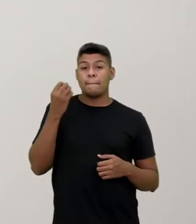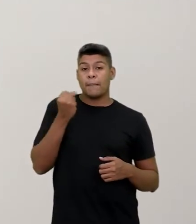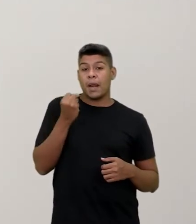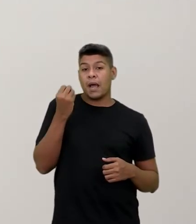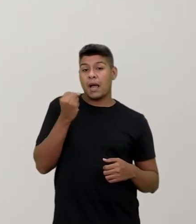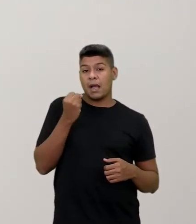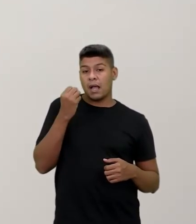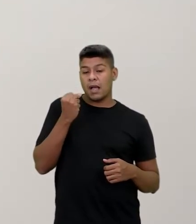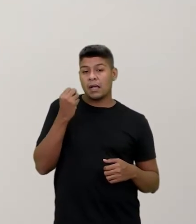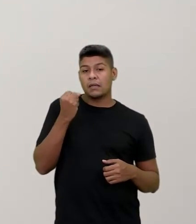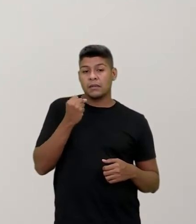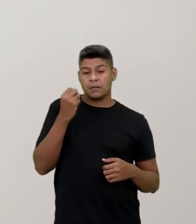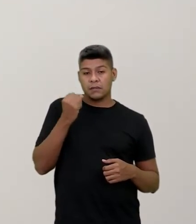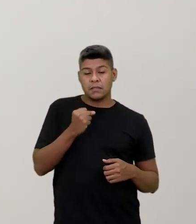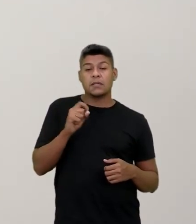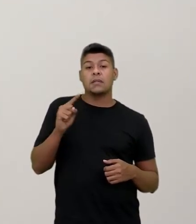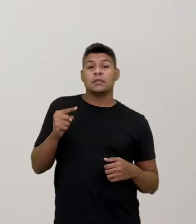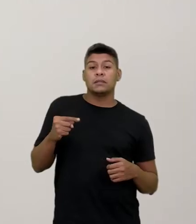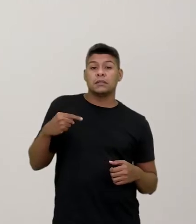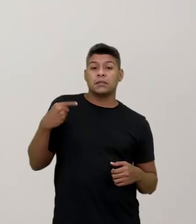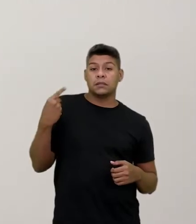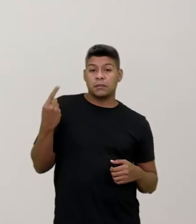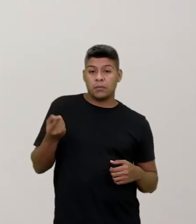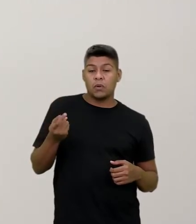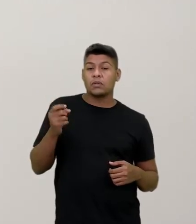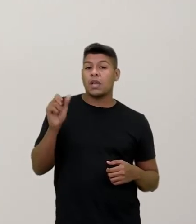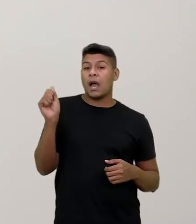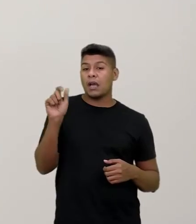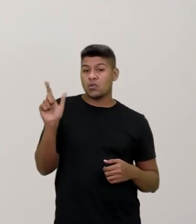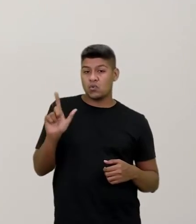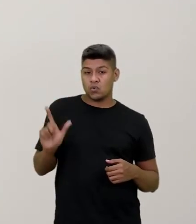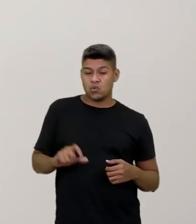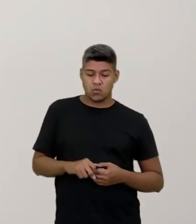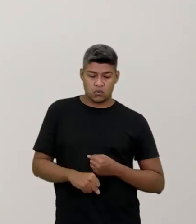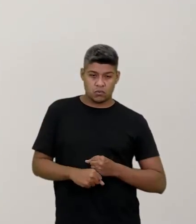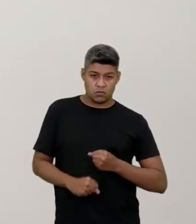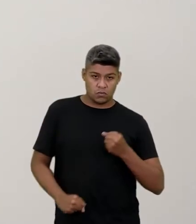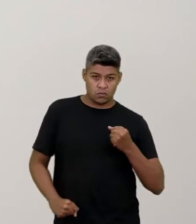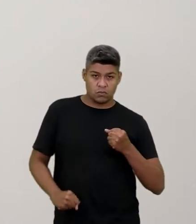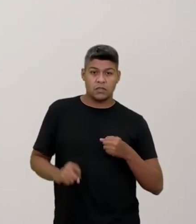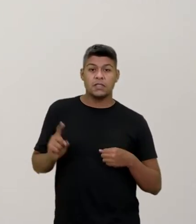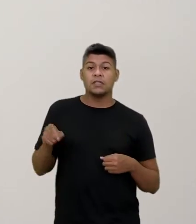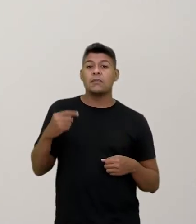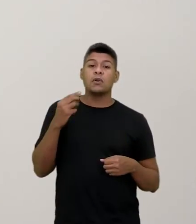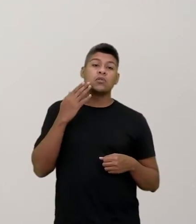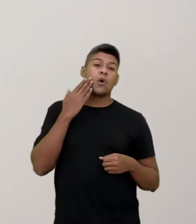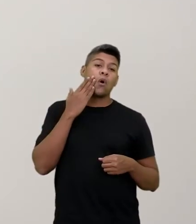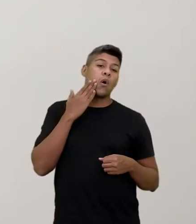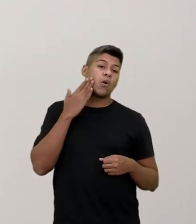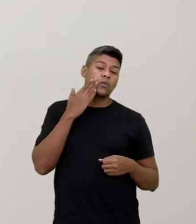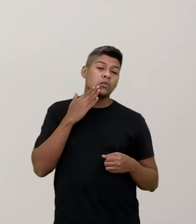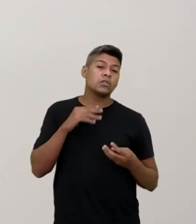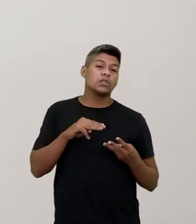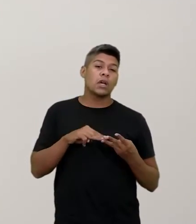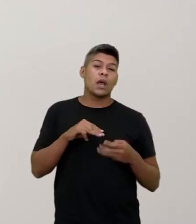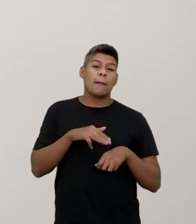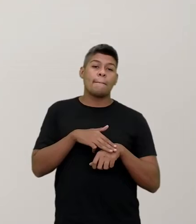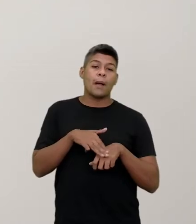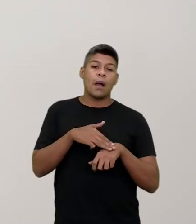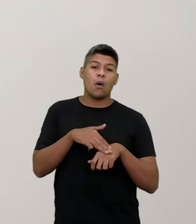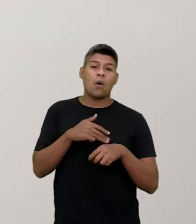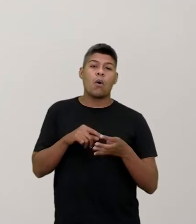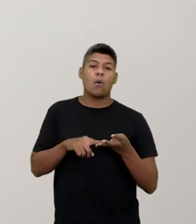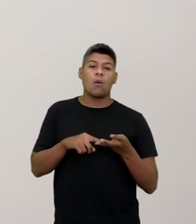graus, né? Depois que você fica um tempo na faixa branca, você vai lá para a faixa azul, depois vai para a faixa roxa, depois para marrom, depois para